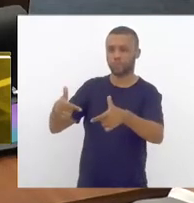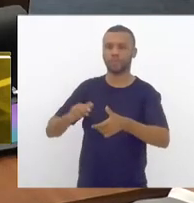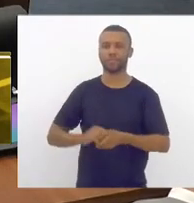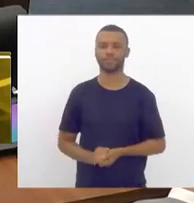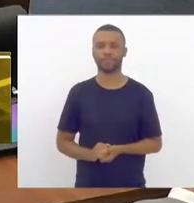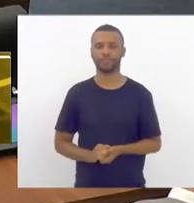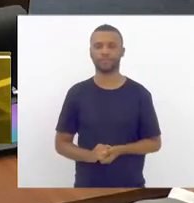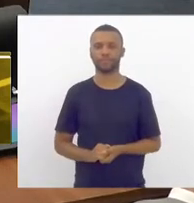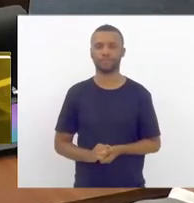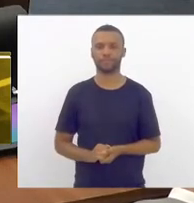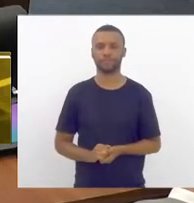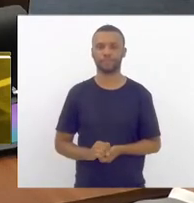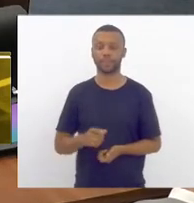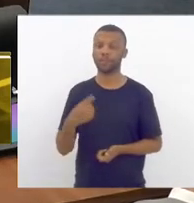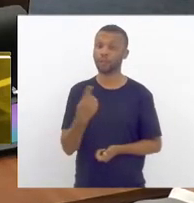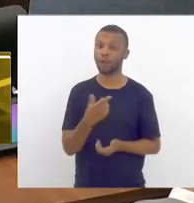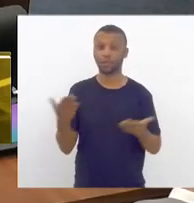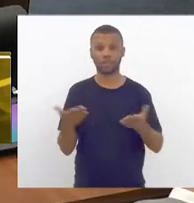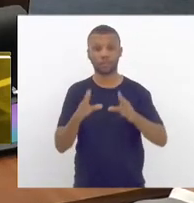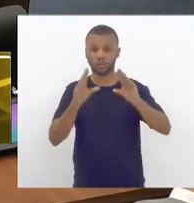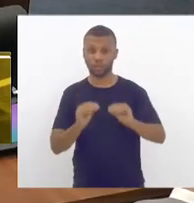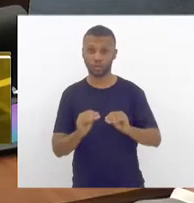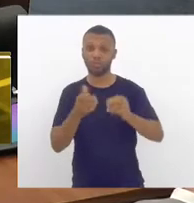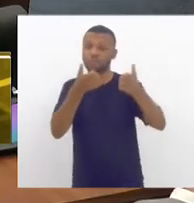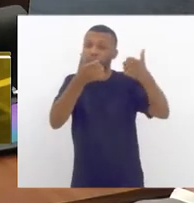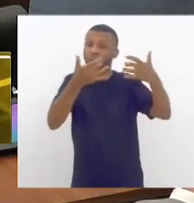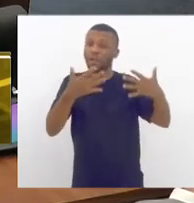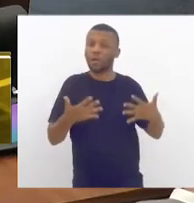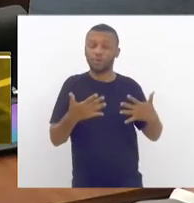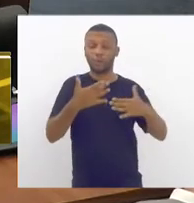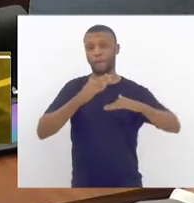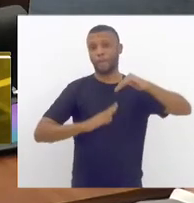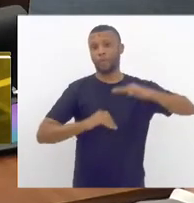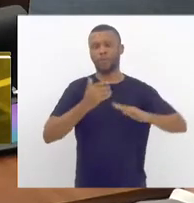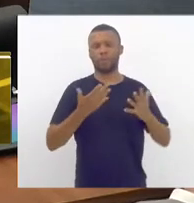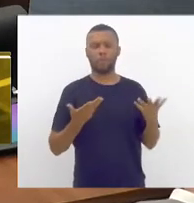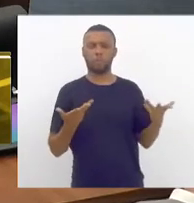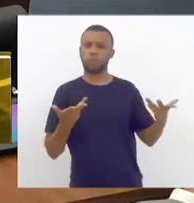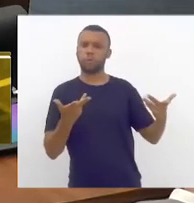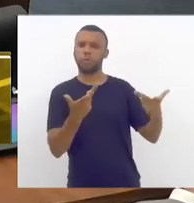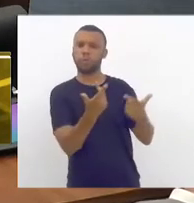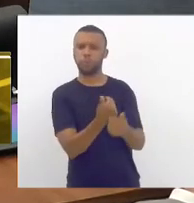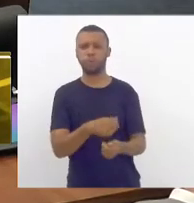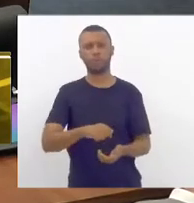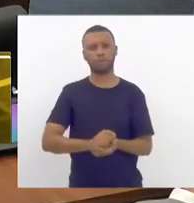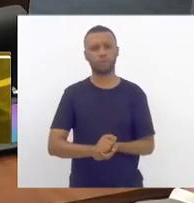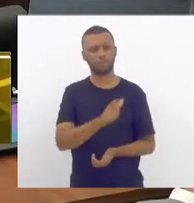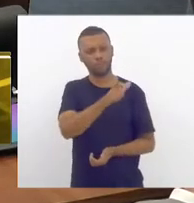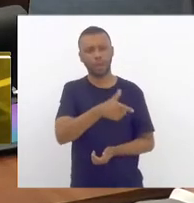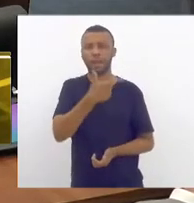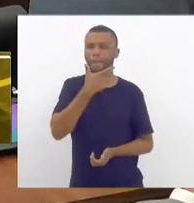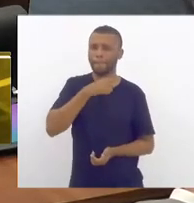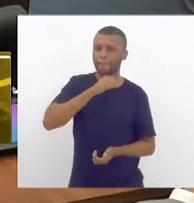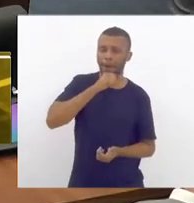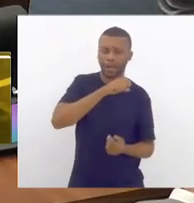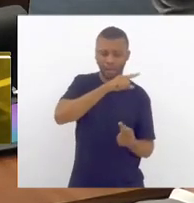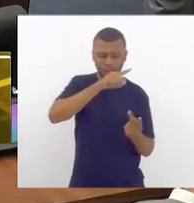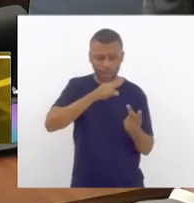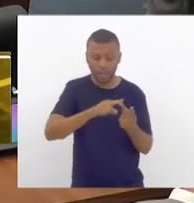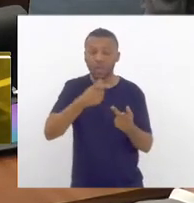nós estamos aqui falando essa noite de um profissional incansável um pai um esposo comprometido